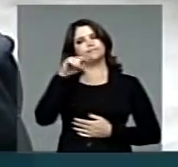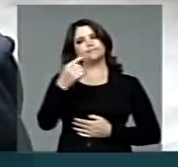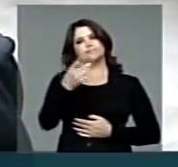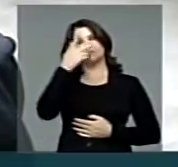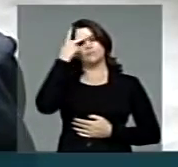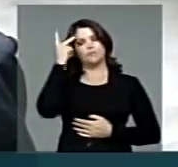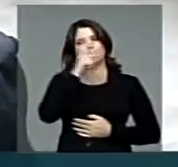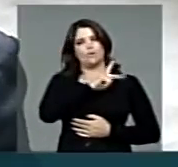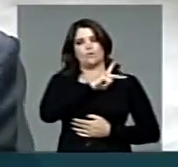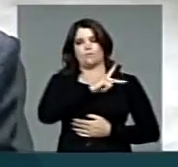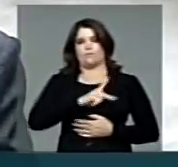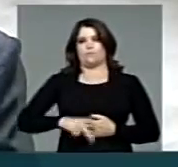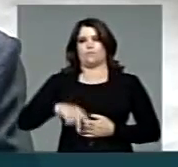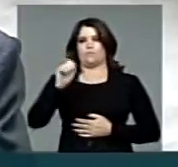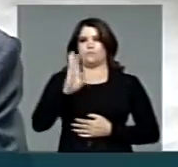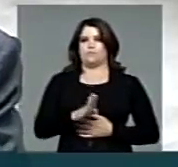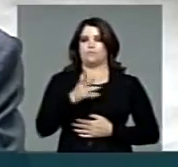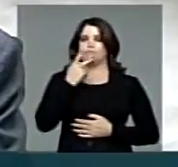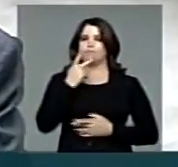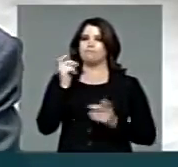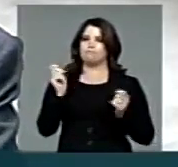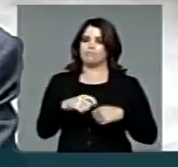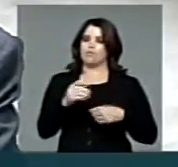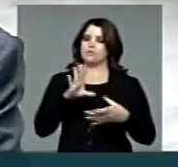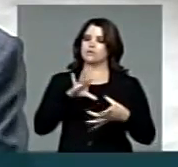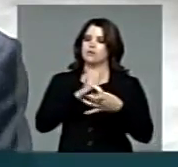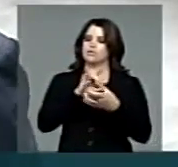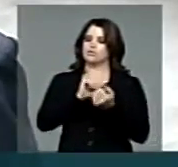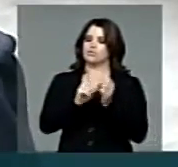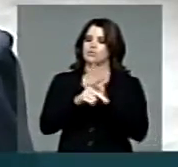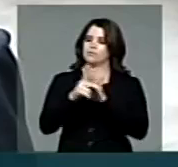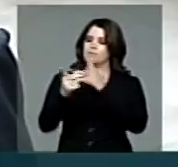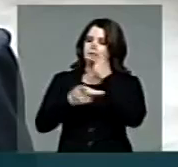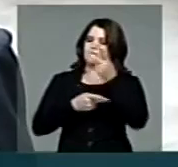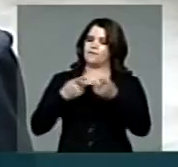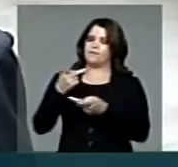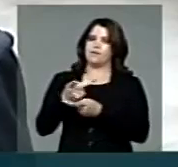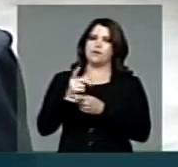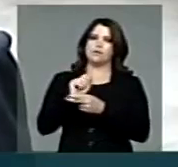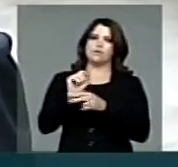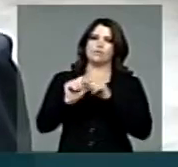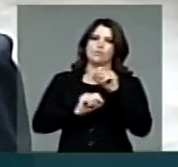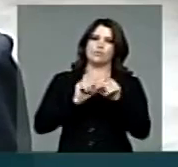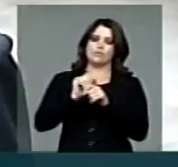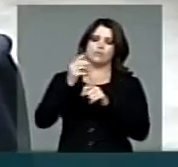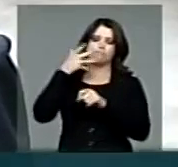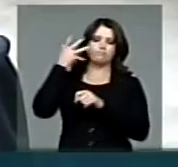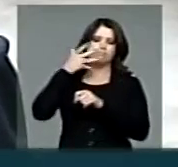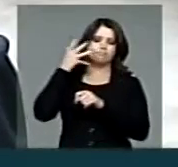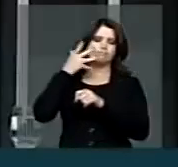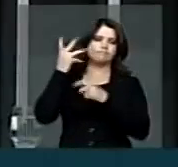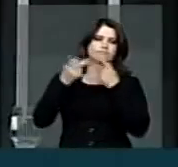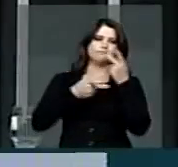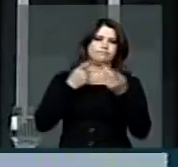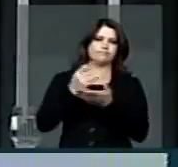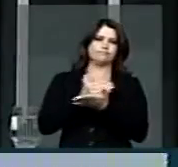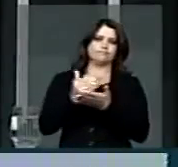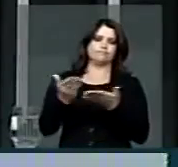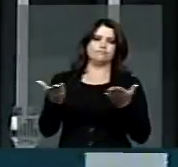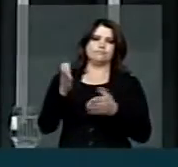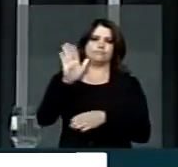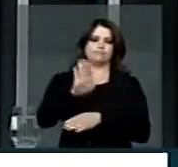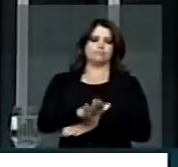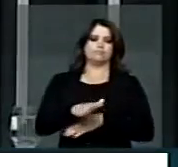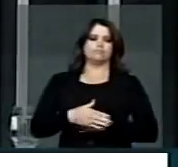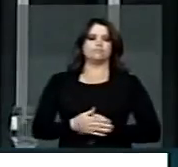de governo. E posso também juntar a minha manifestação ao discurso que Vossa Excelência inicia na tarde de